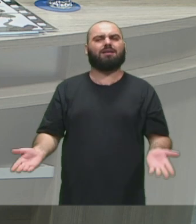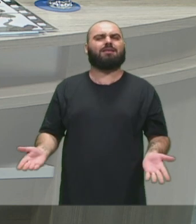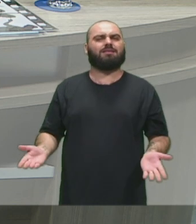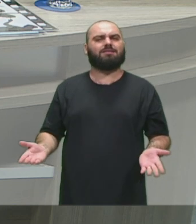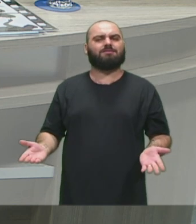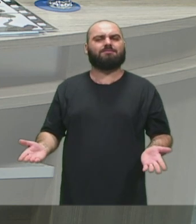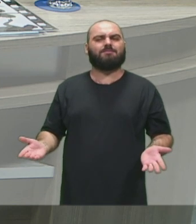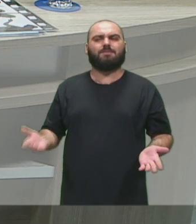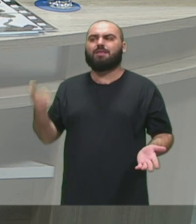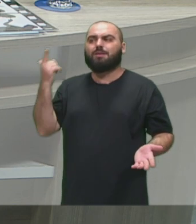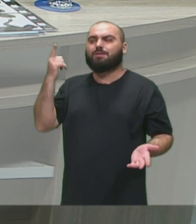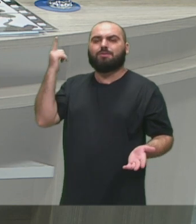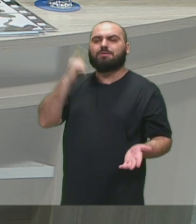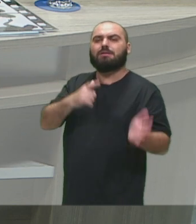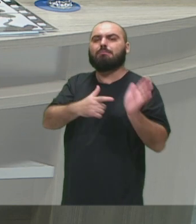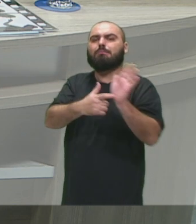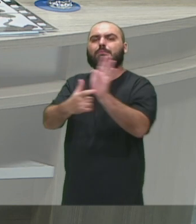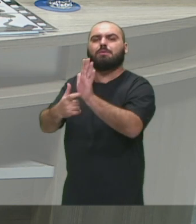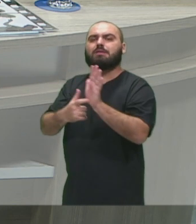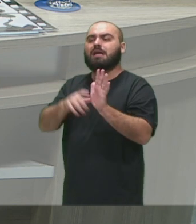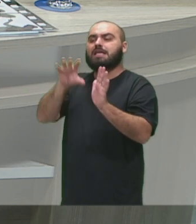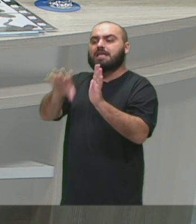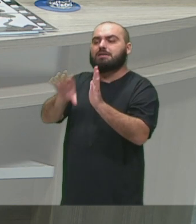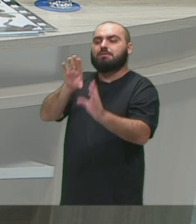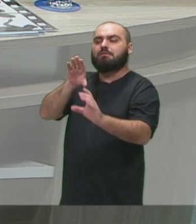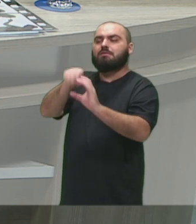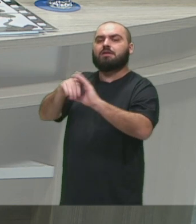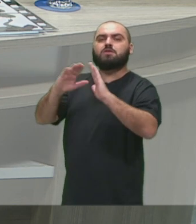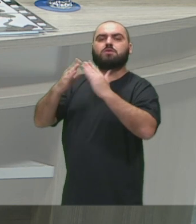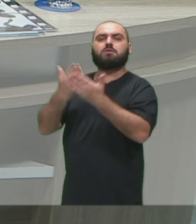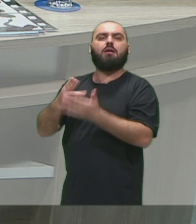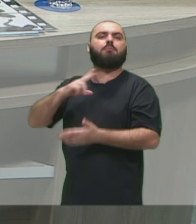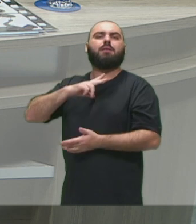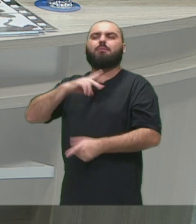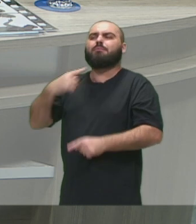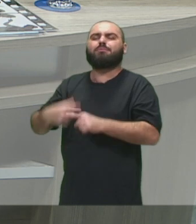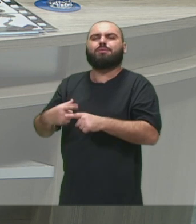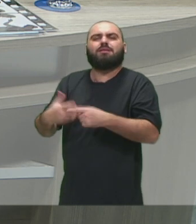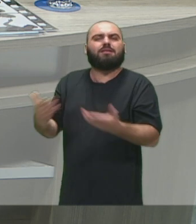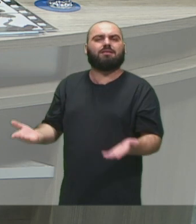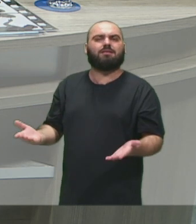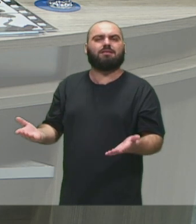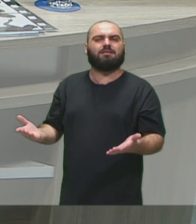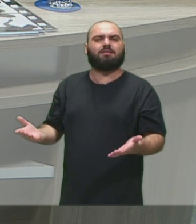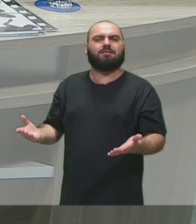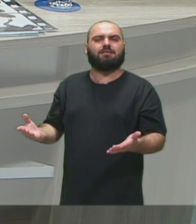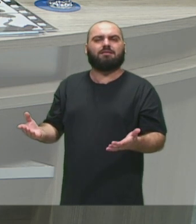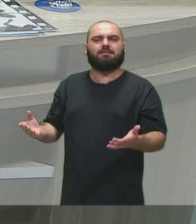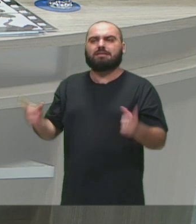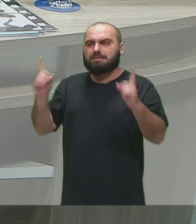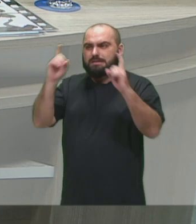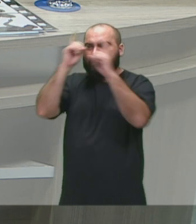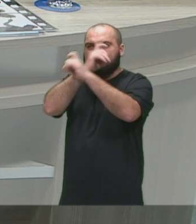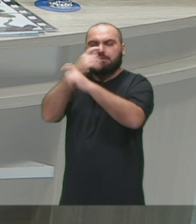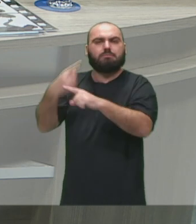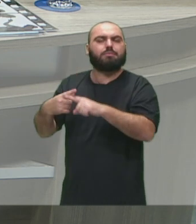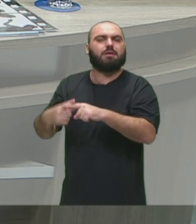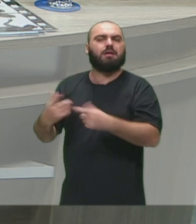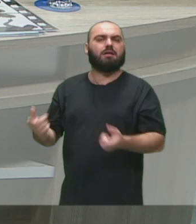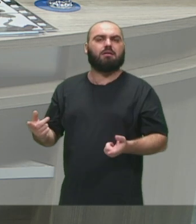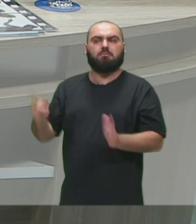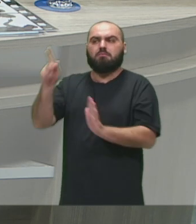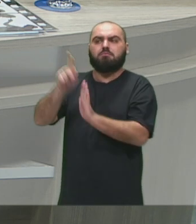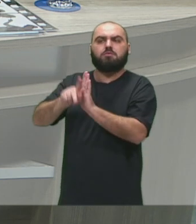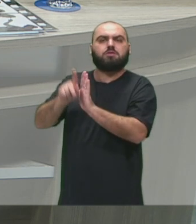que não trabalhamos a prevenção dentro das escolas particulares? Qual é a dificuldade? Por que não podemos levar um projeto como